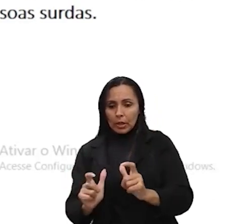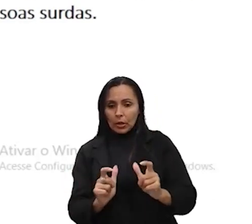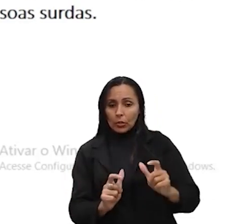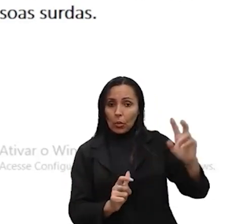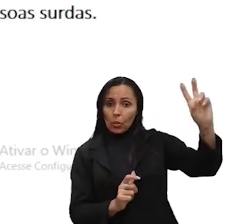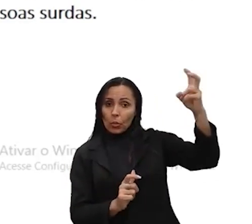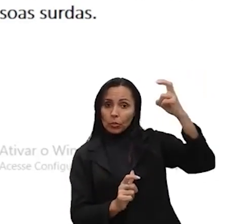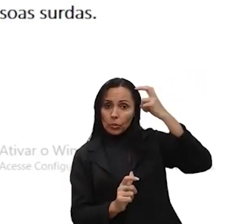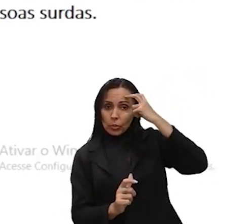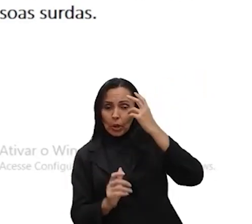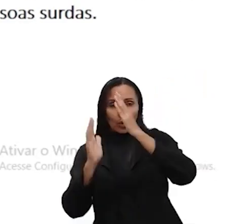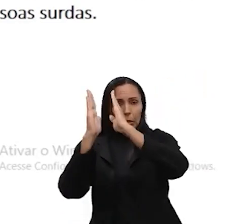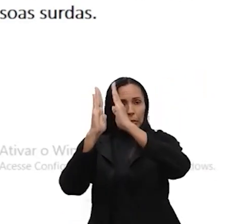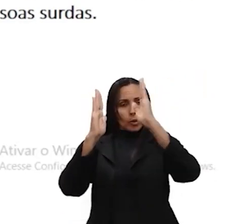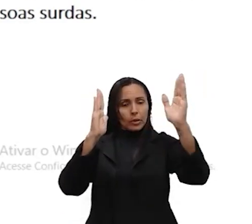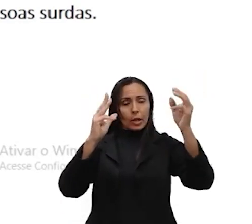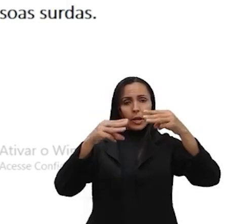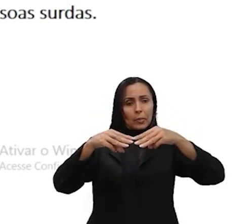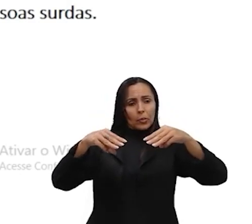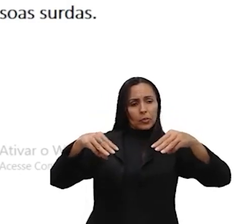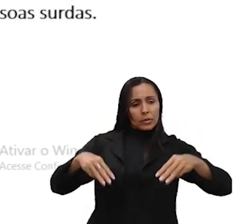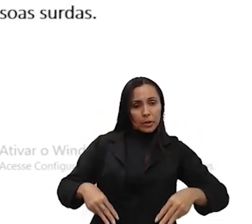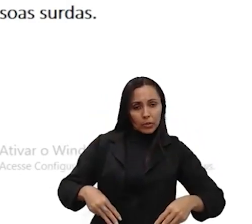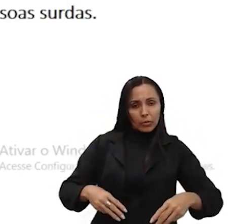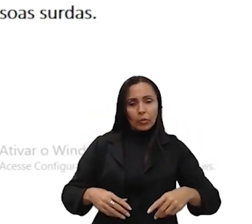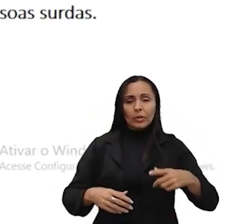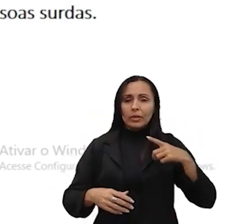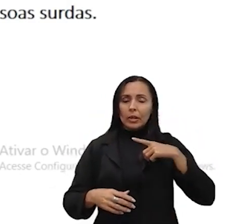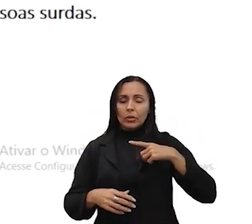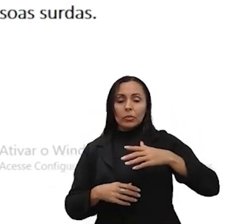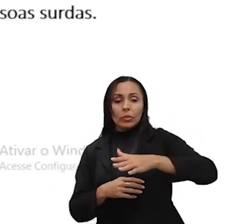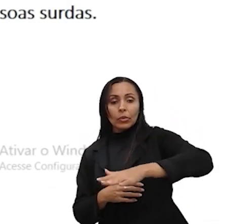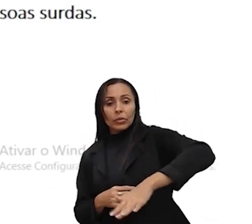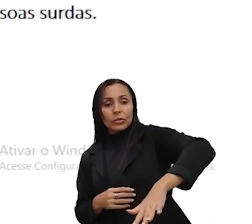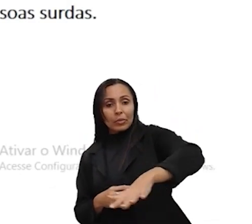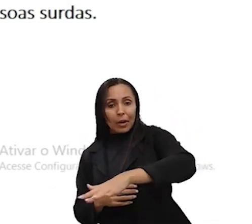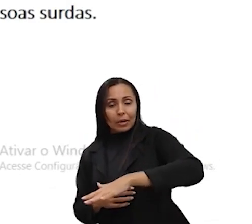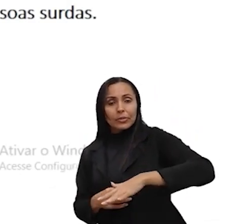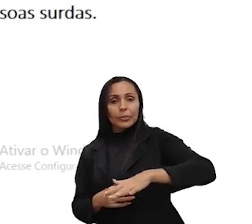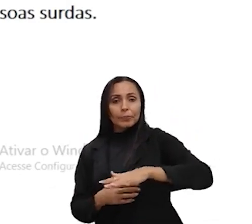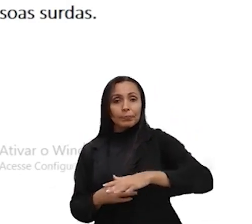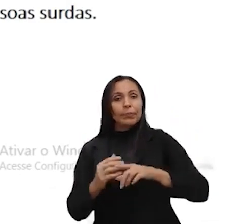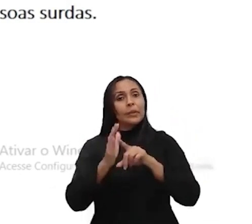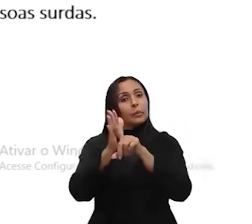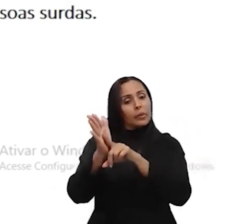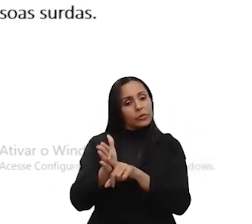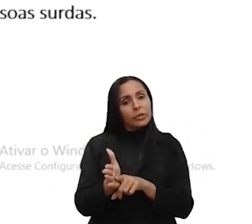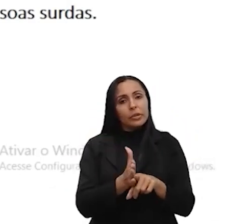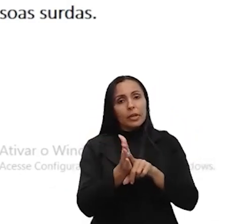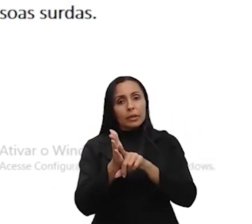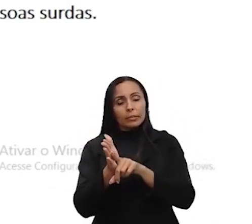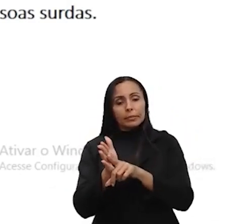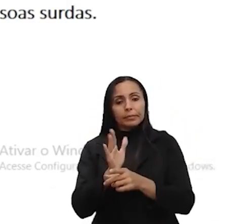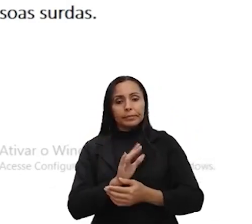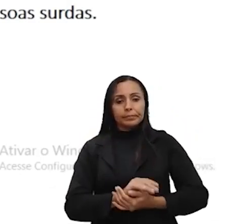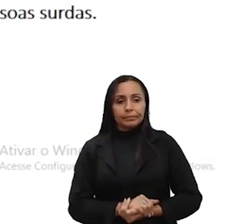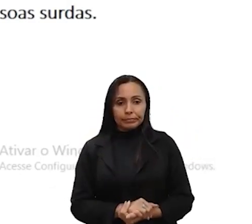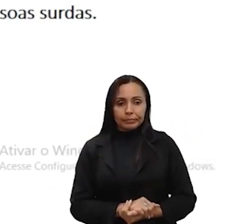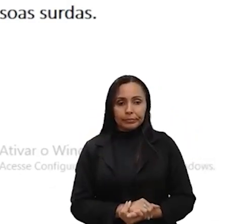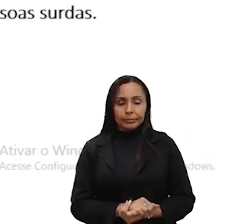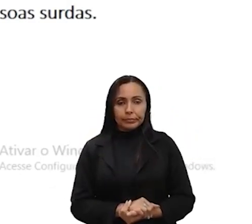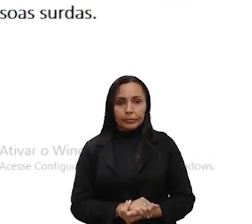bibliotecas, arquivos, museus, né, quando tem o espaço de pesquisa.